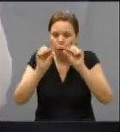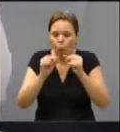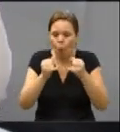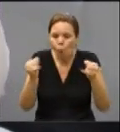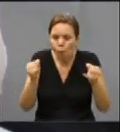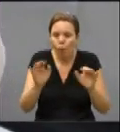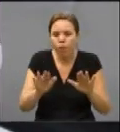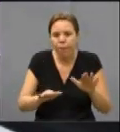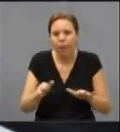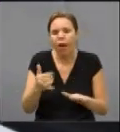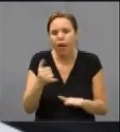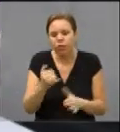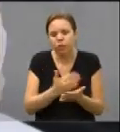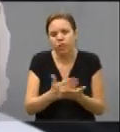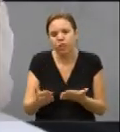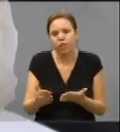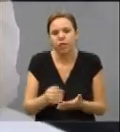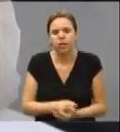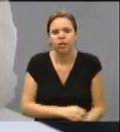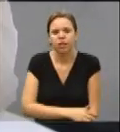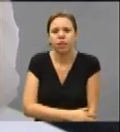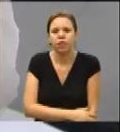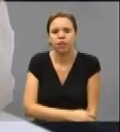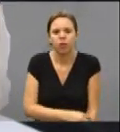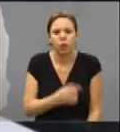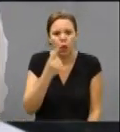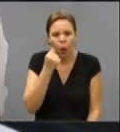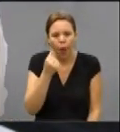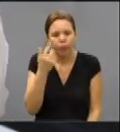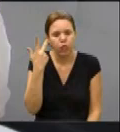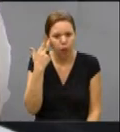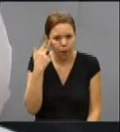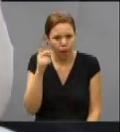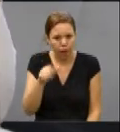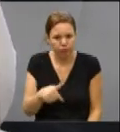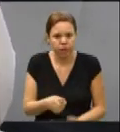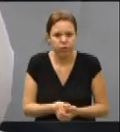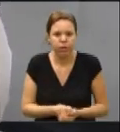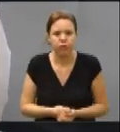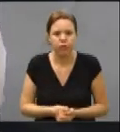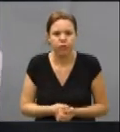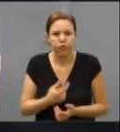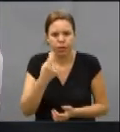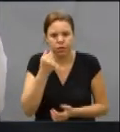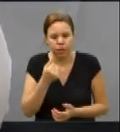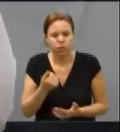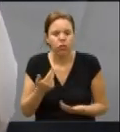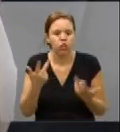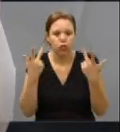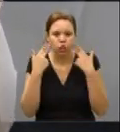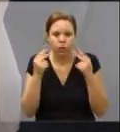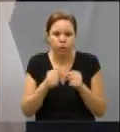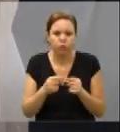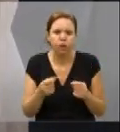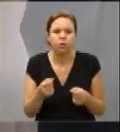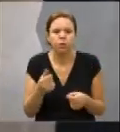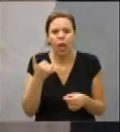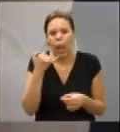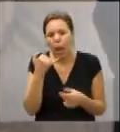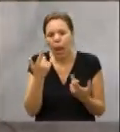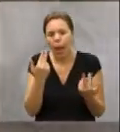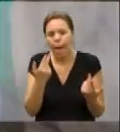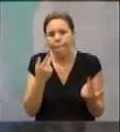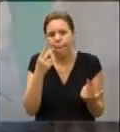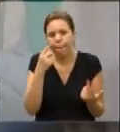as canetas. Você está começando então o desenho com um lápis normal, é isso? Sim, eu estou usando uma lapiseira com grafite normal. É a mesma coisa que o lápis, só